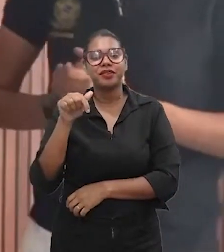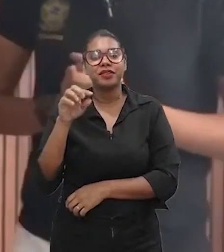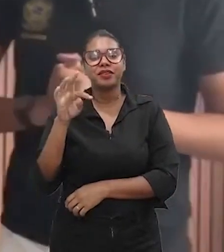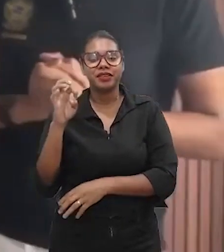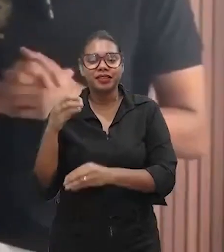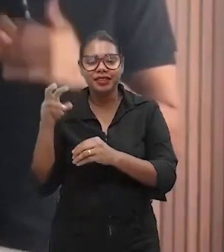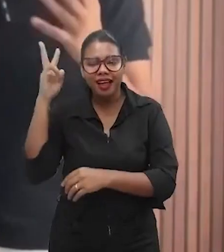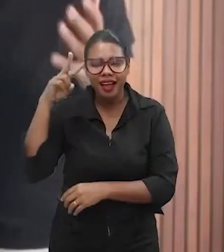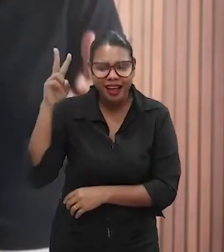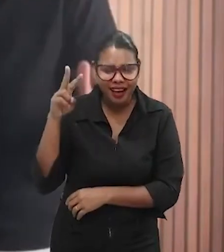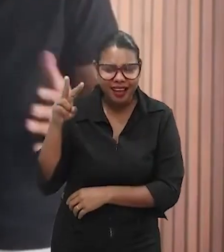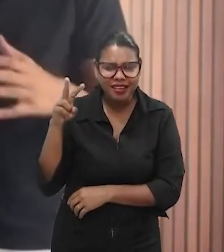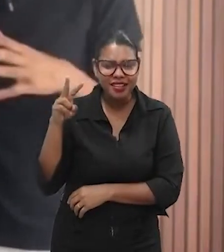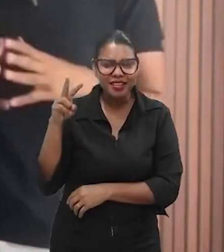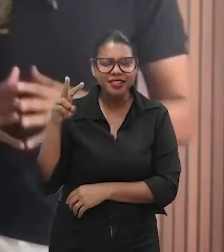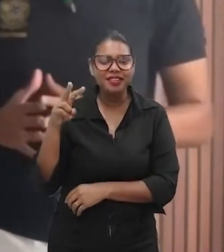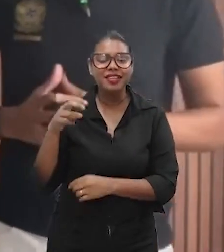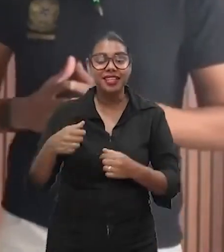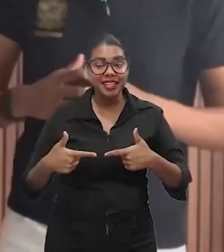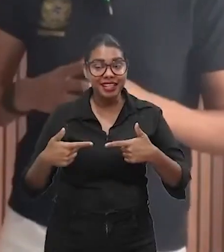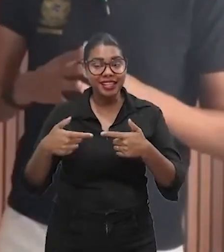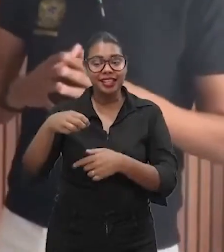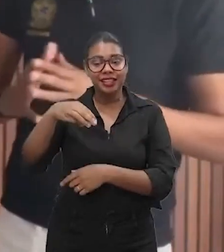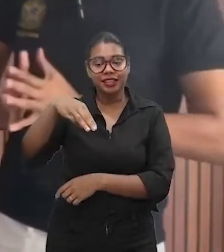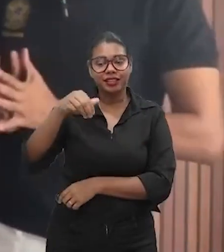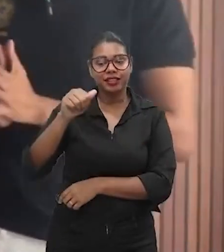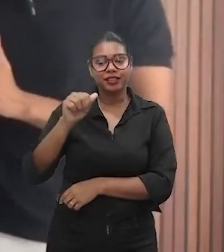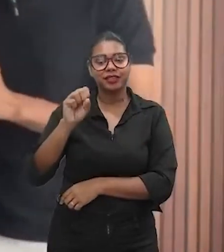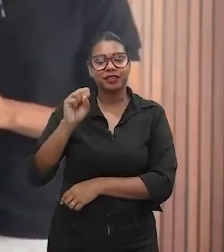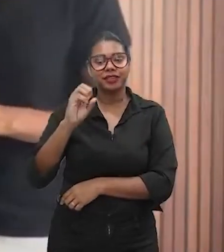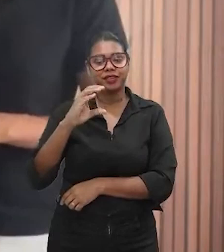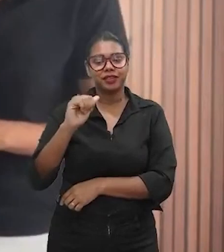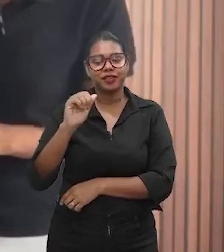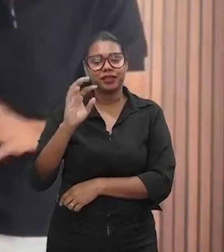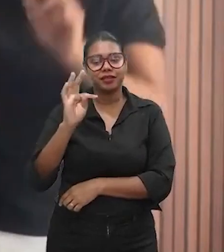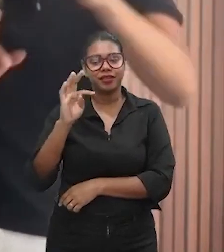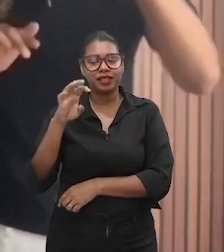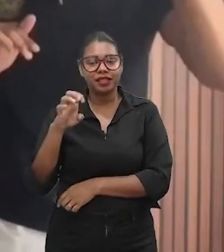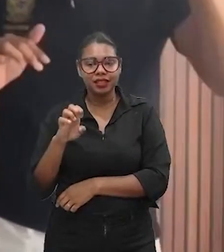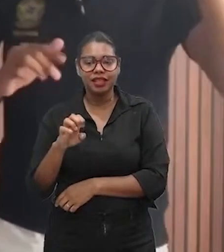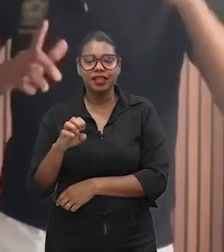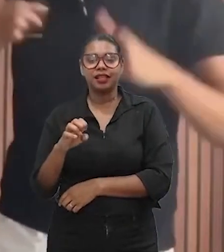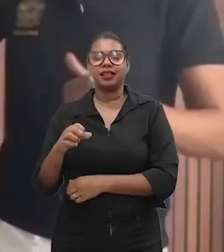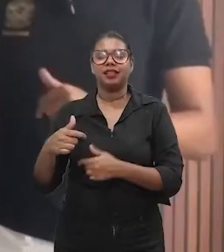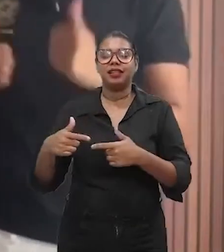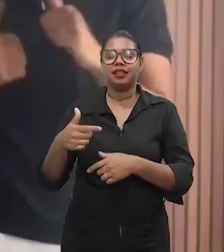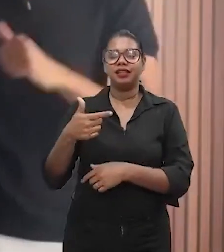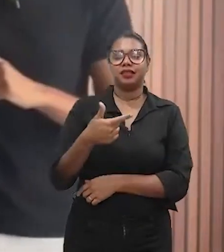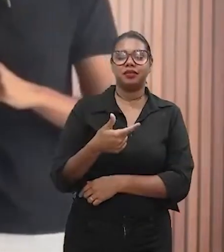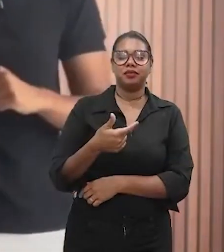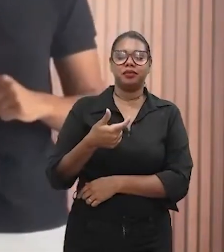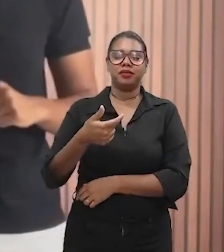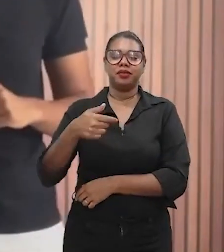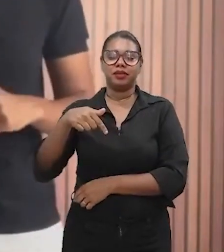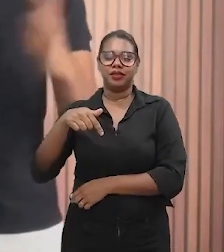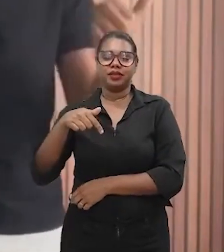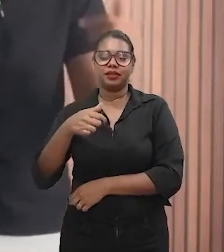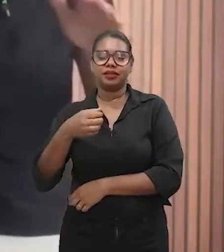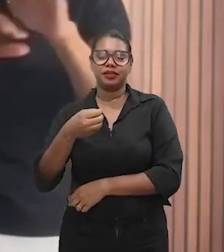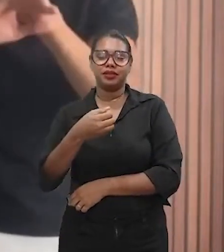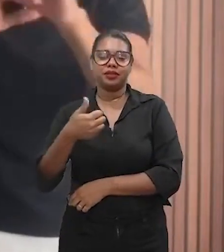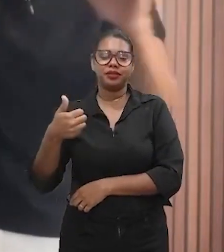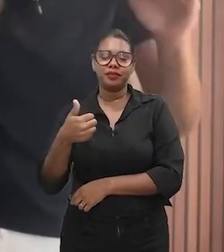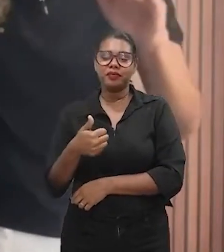Mascates aconteceu em Pernambuco também no ano de 1710 e 1711. Por quê? Olinda, nessa época, era a capital de